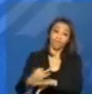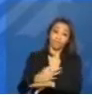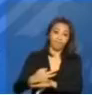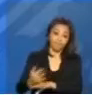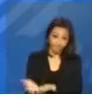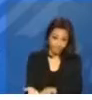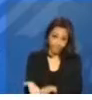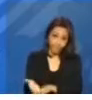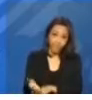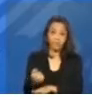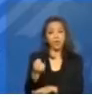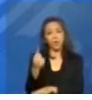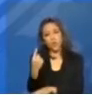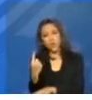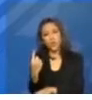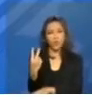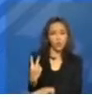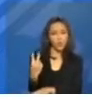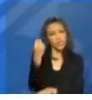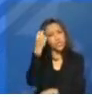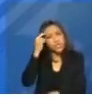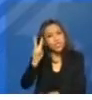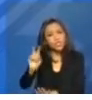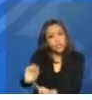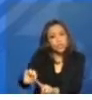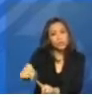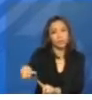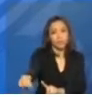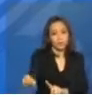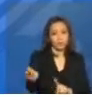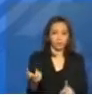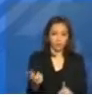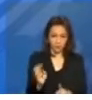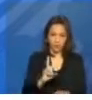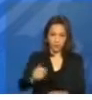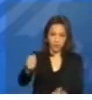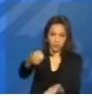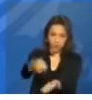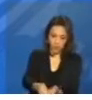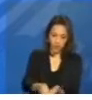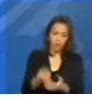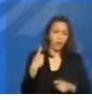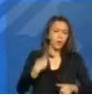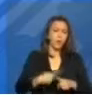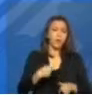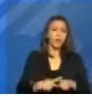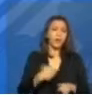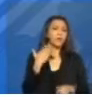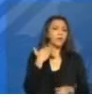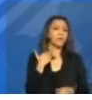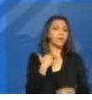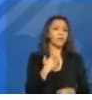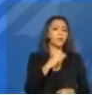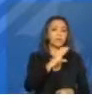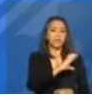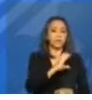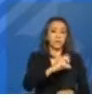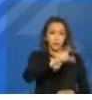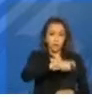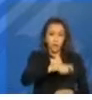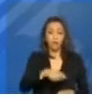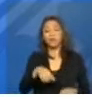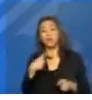dois dias úteis. Por que os correntistas do Banco do Brasil e os poupadores da